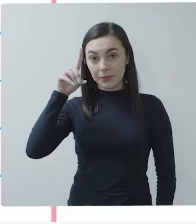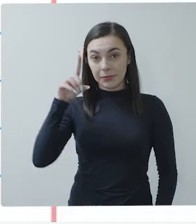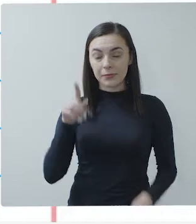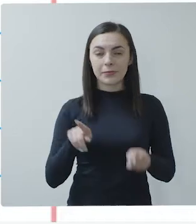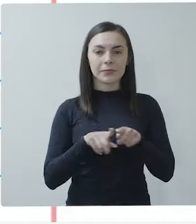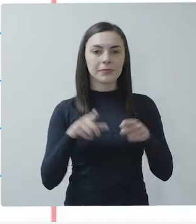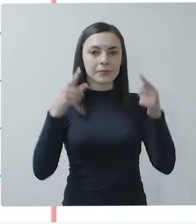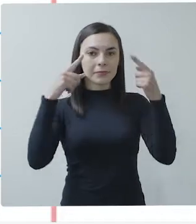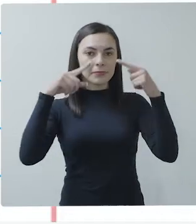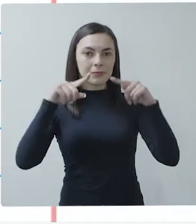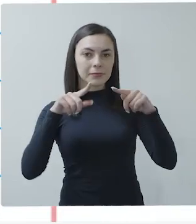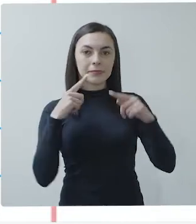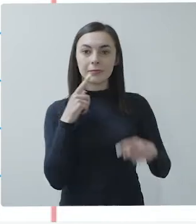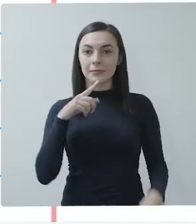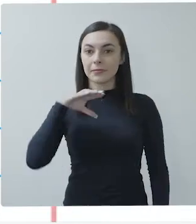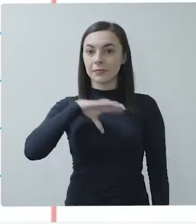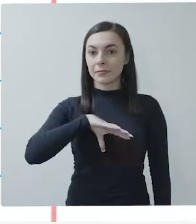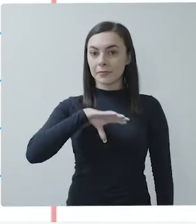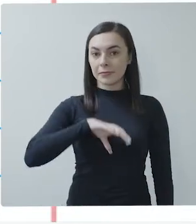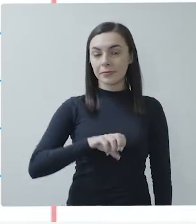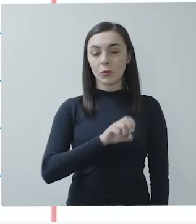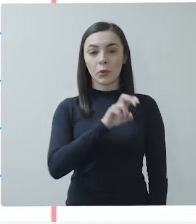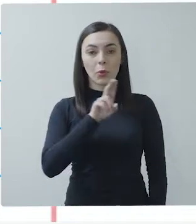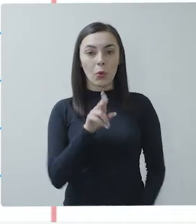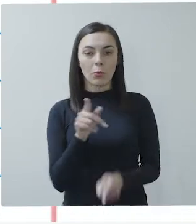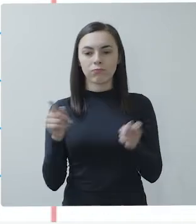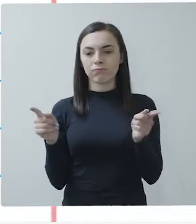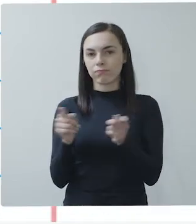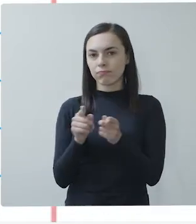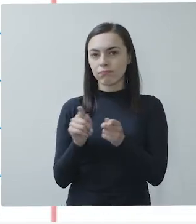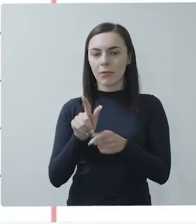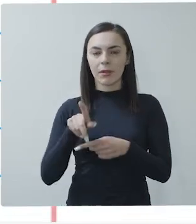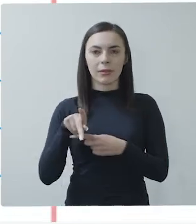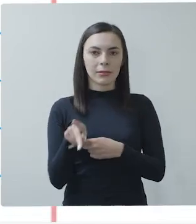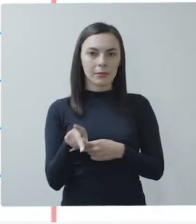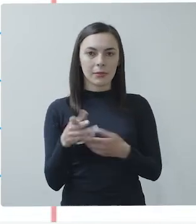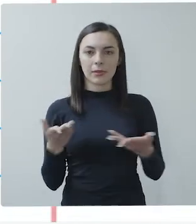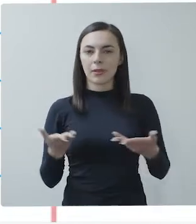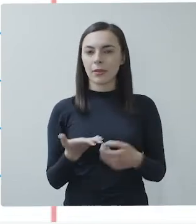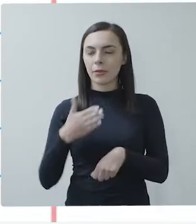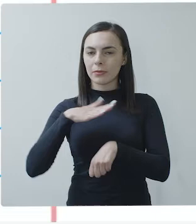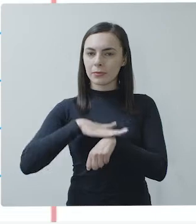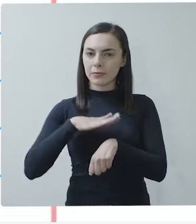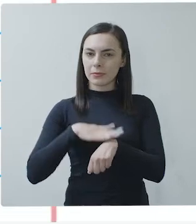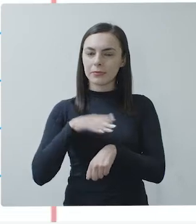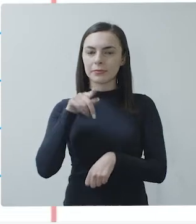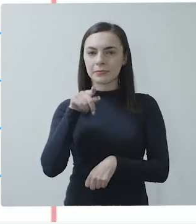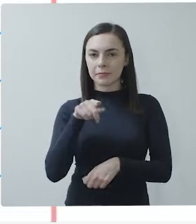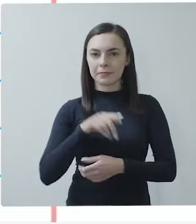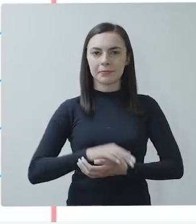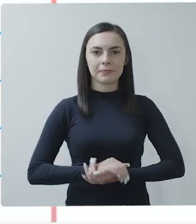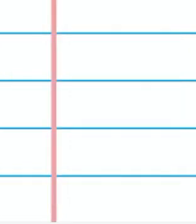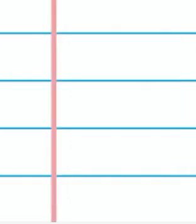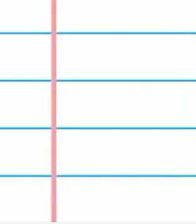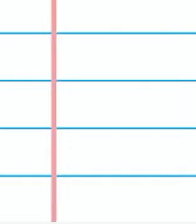escrevendo língua portuguesa ou simplesmente LP. Vou dar um momento para vocês.